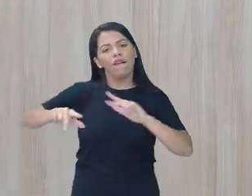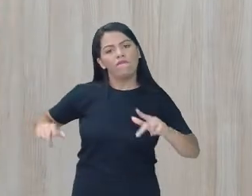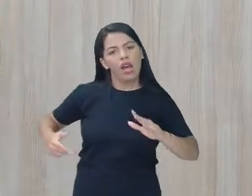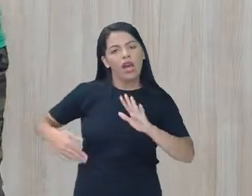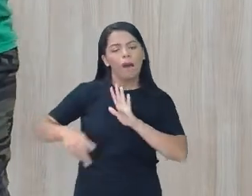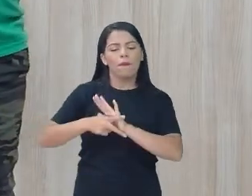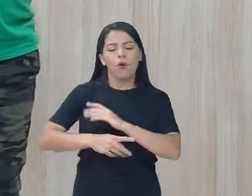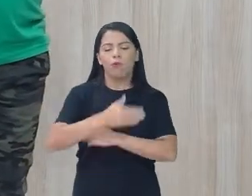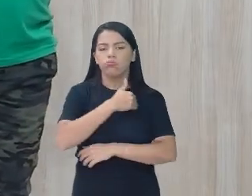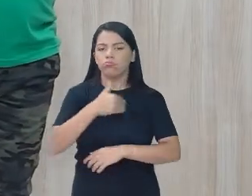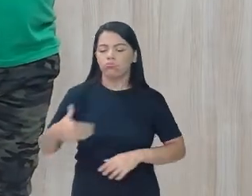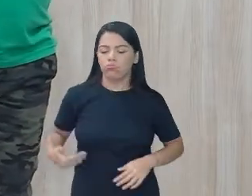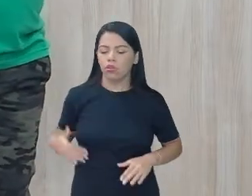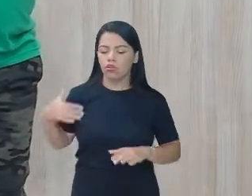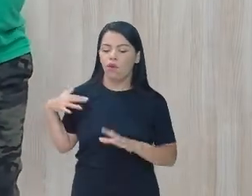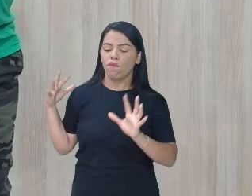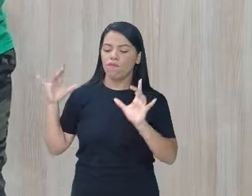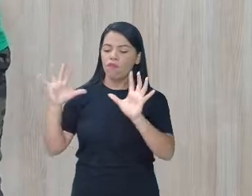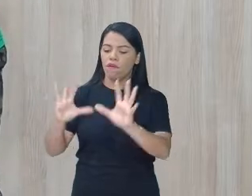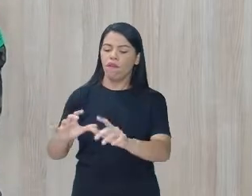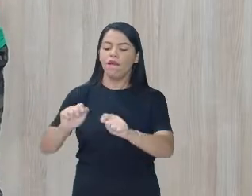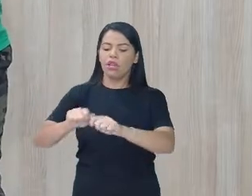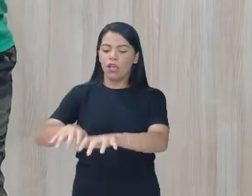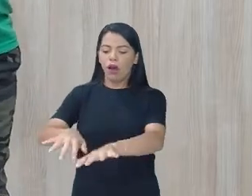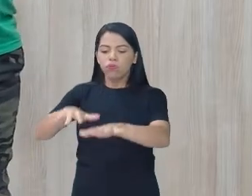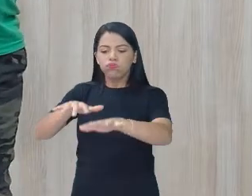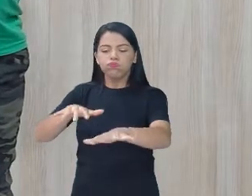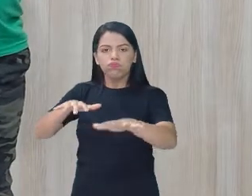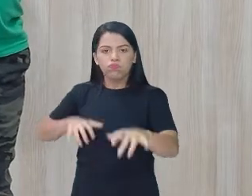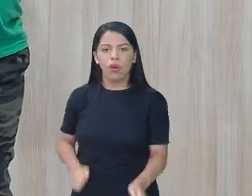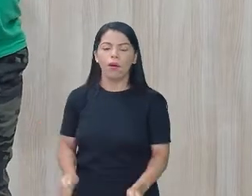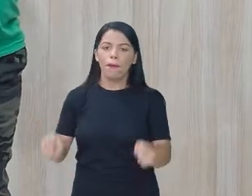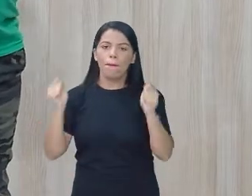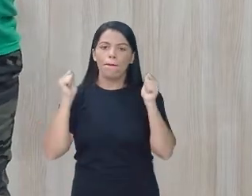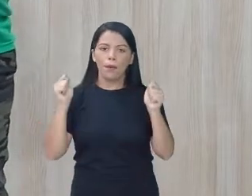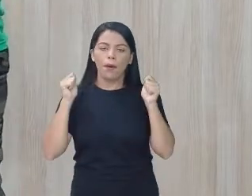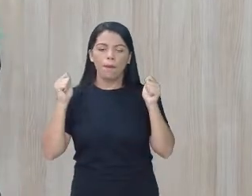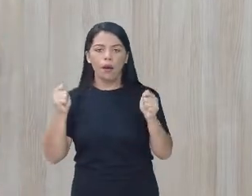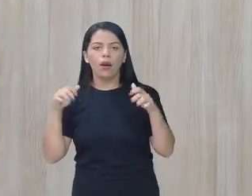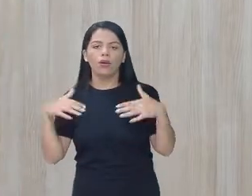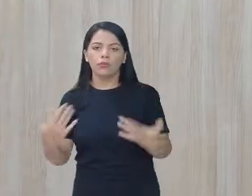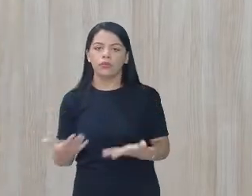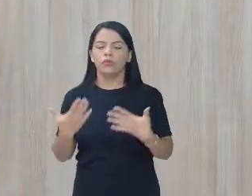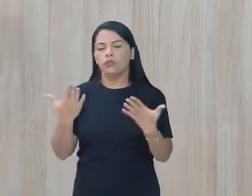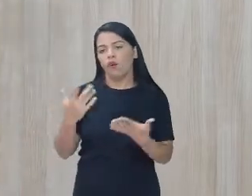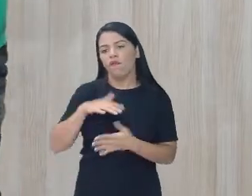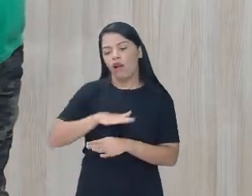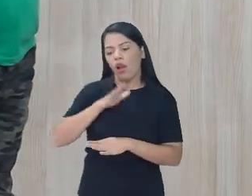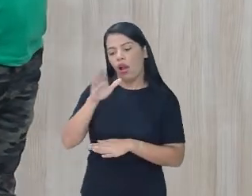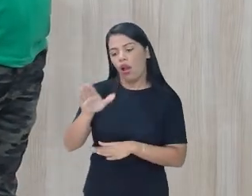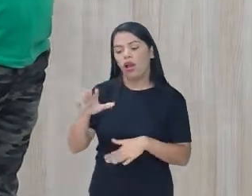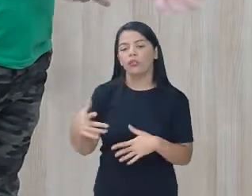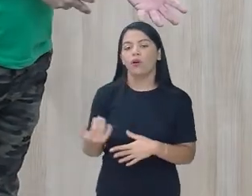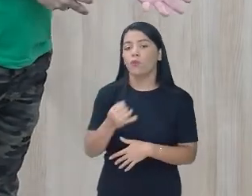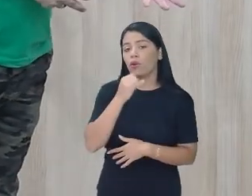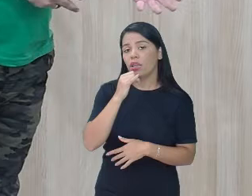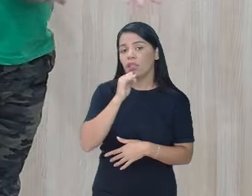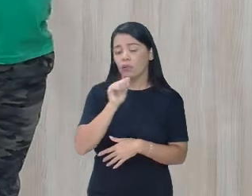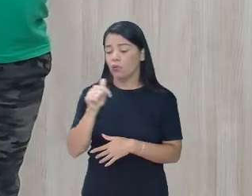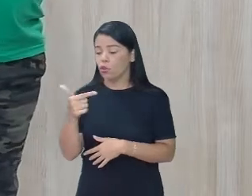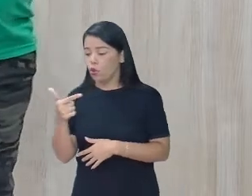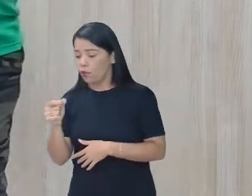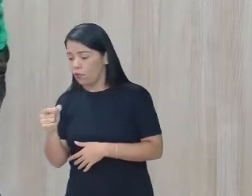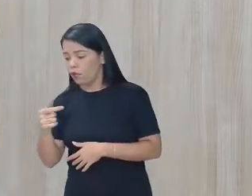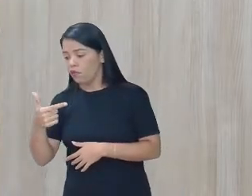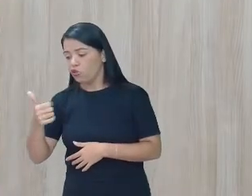governos. Então, nesse sentido, mais na frente, quando a gente for falar, por exemplo, do ano de 2021,